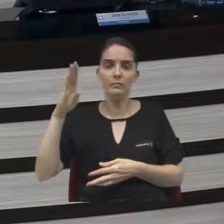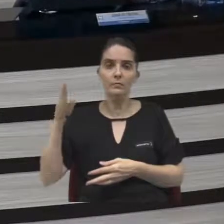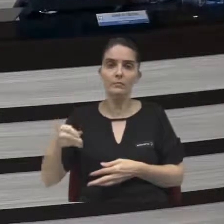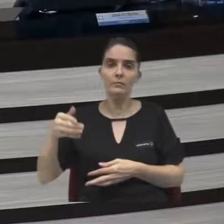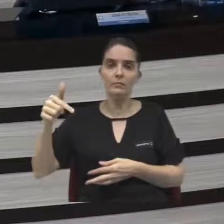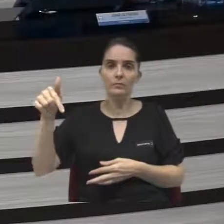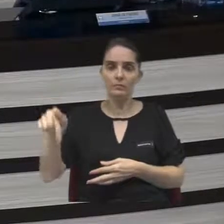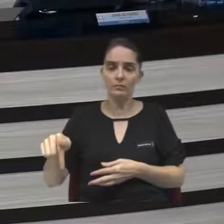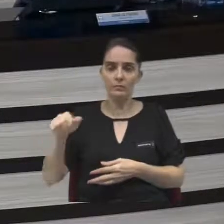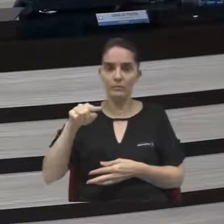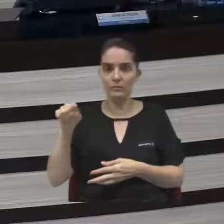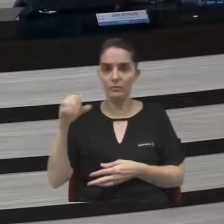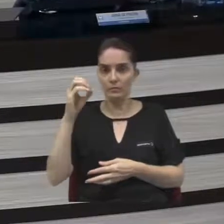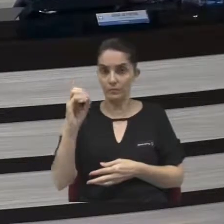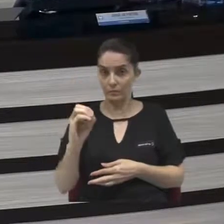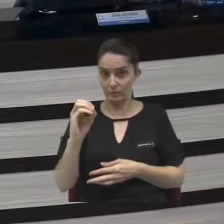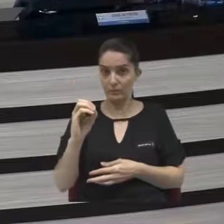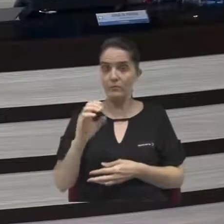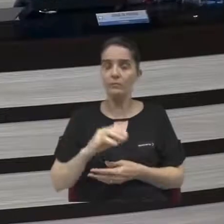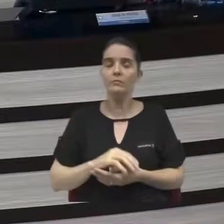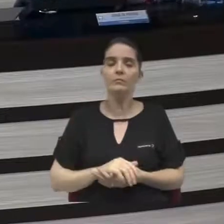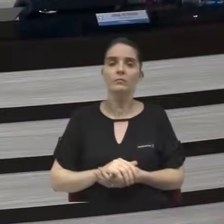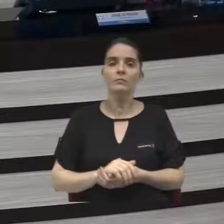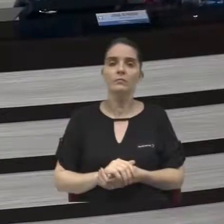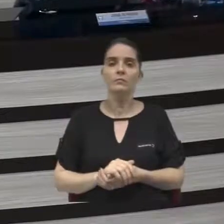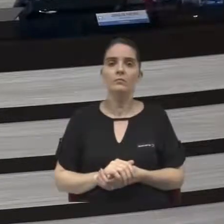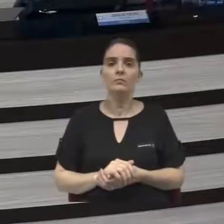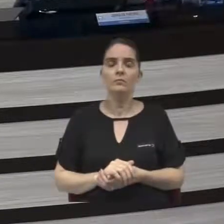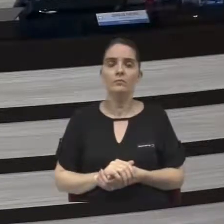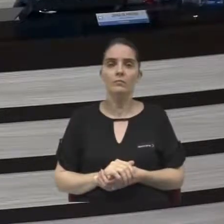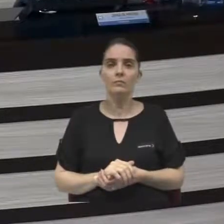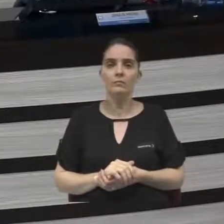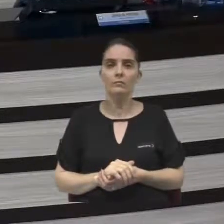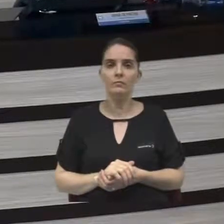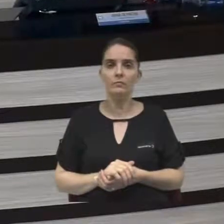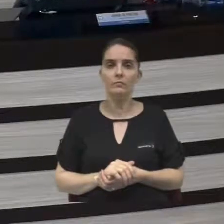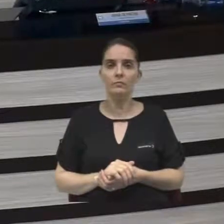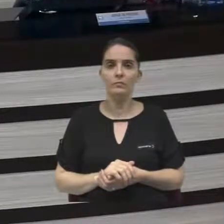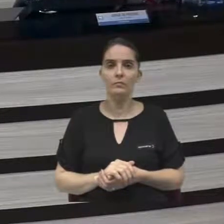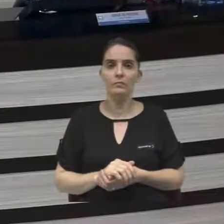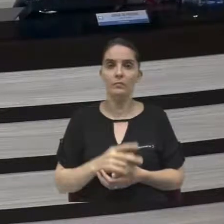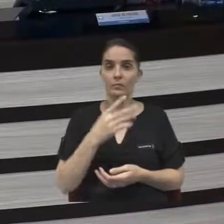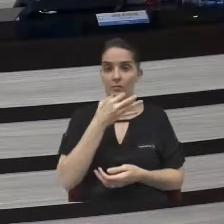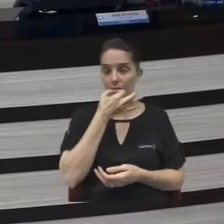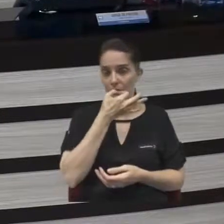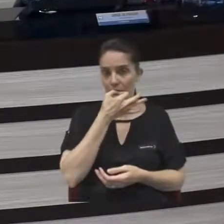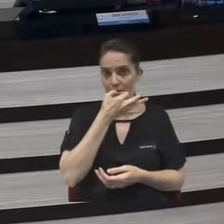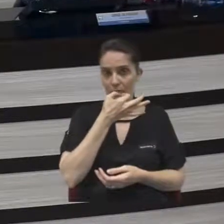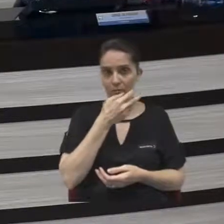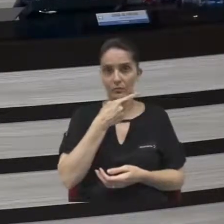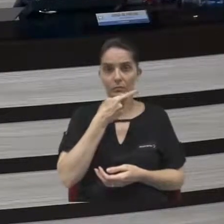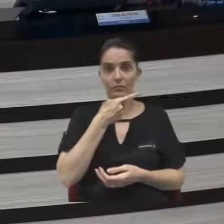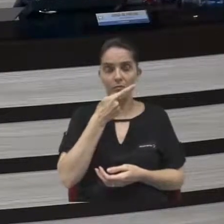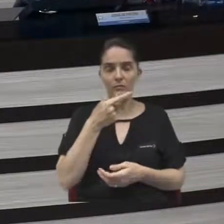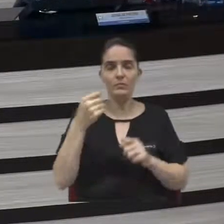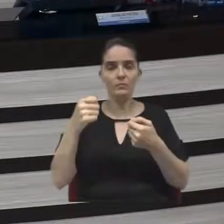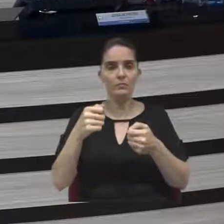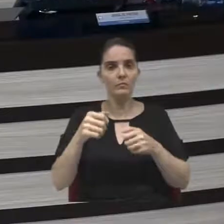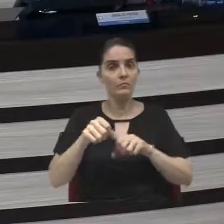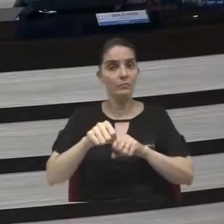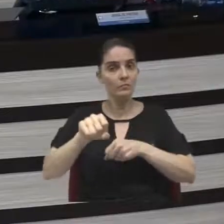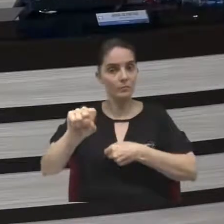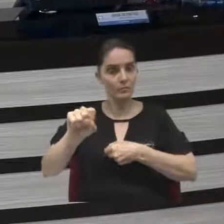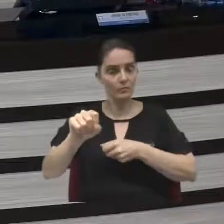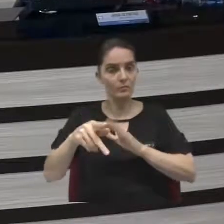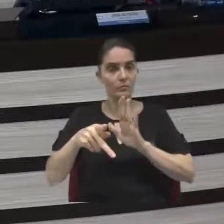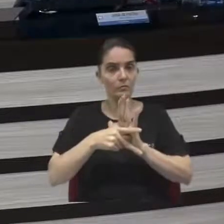1362.989.17-0, que se encontra em trâmite autônomo. A margem do parecer determinou a expedição de ofício ao